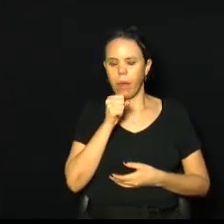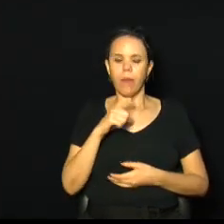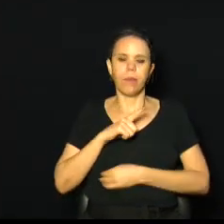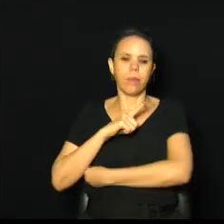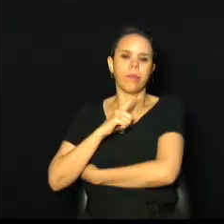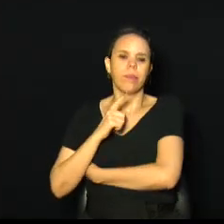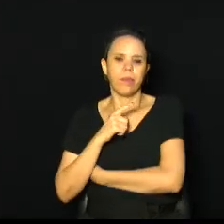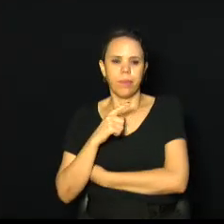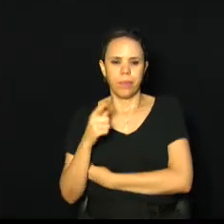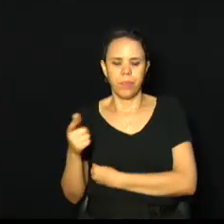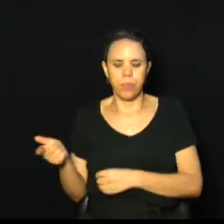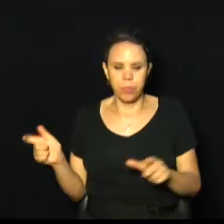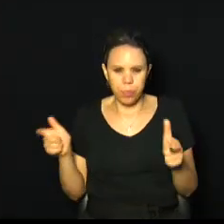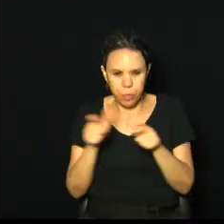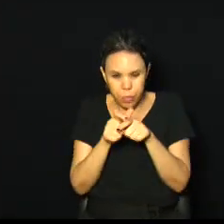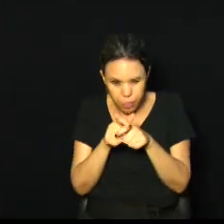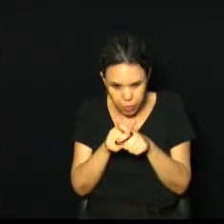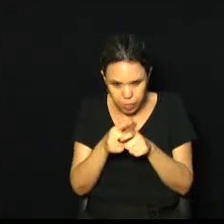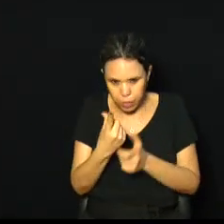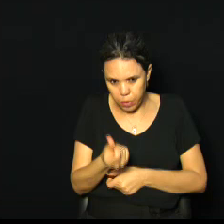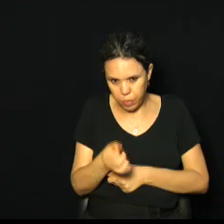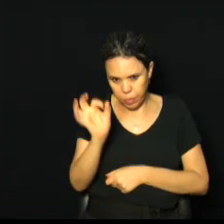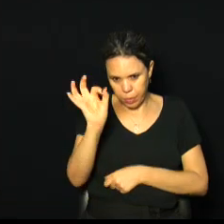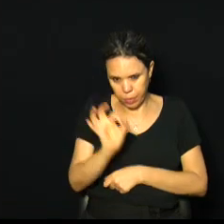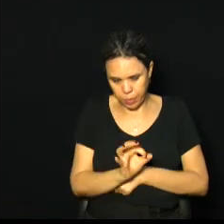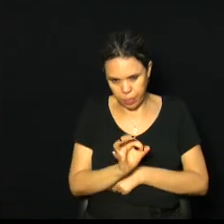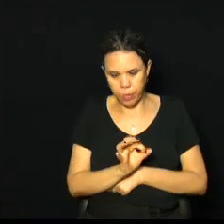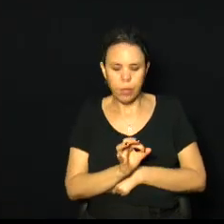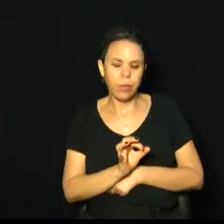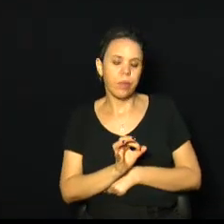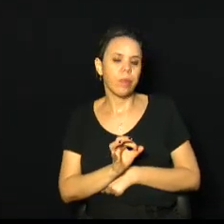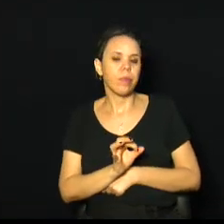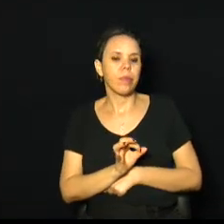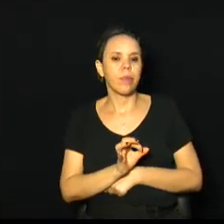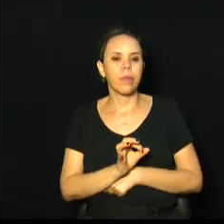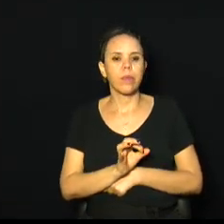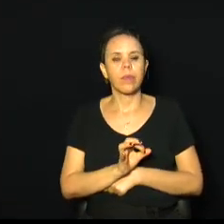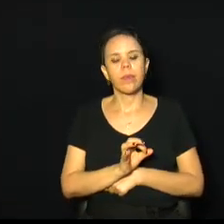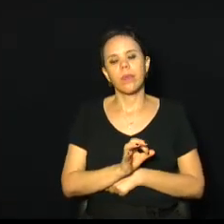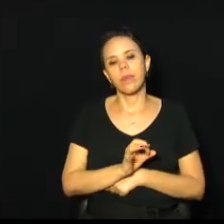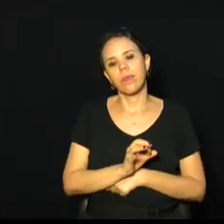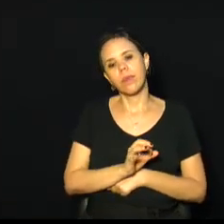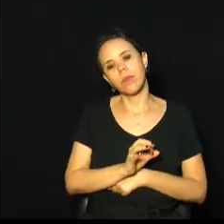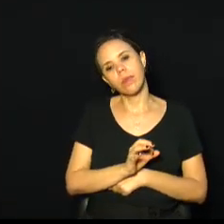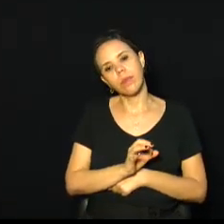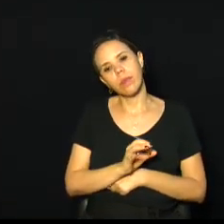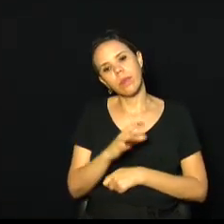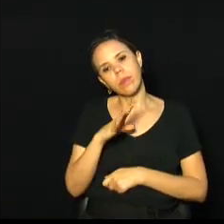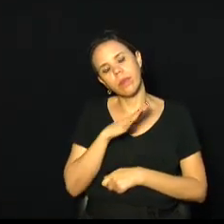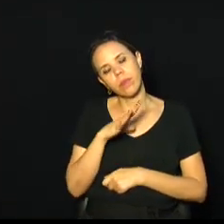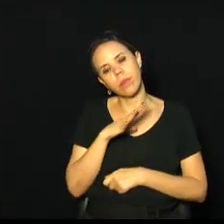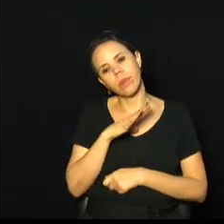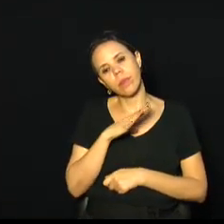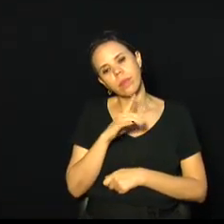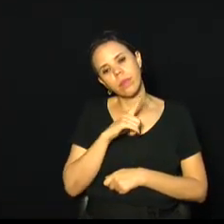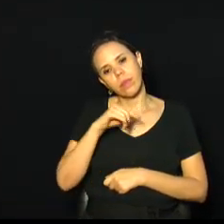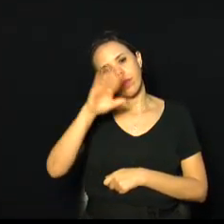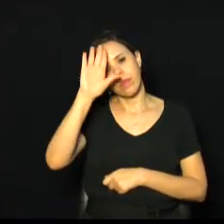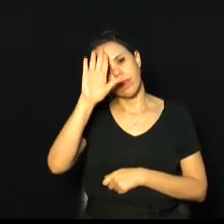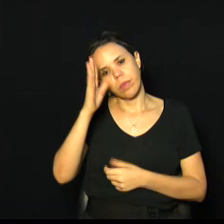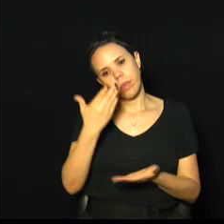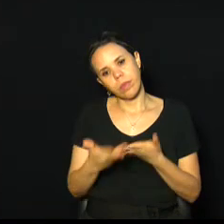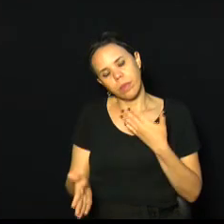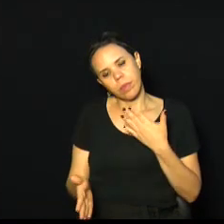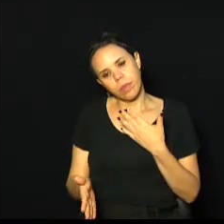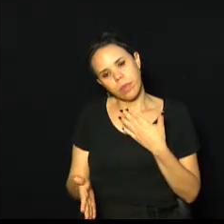a menor perda, com 16%. Né? A cidade que tem maior